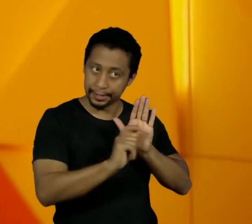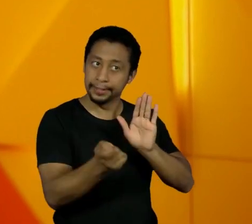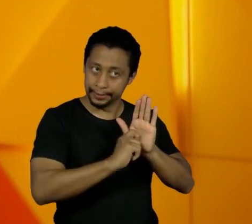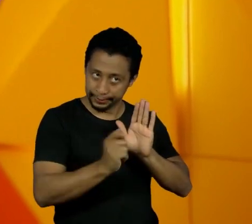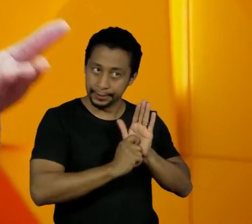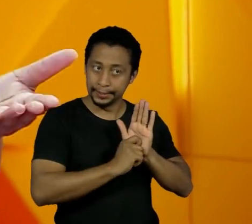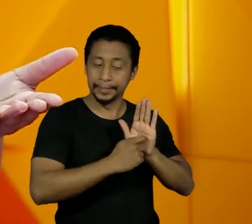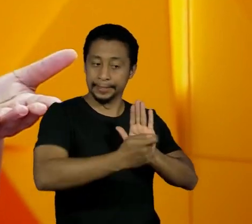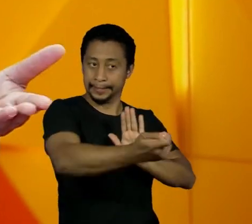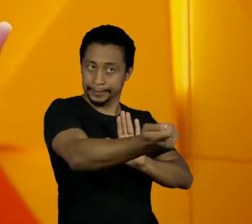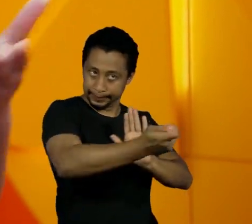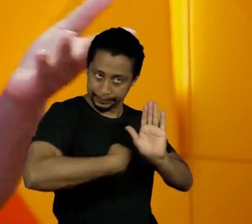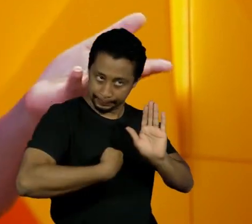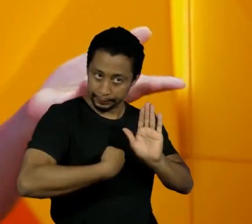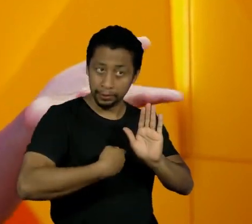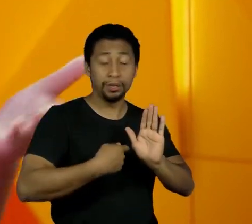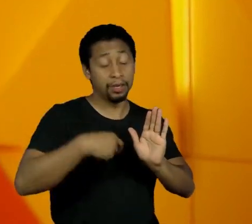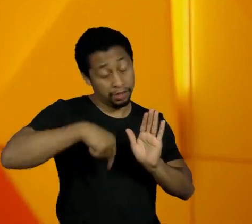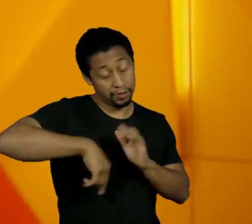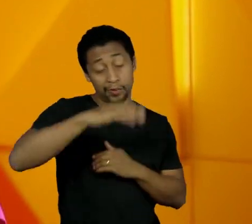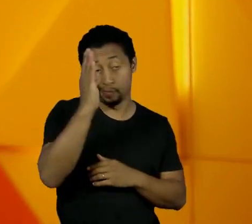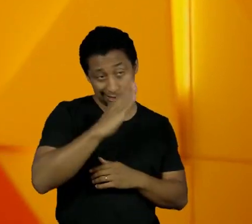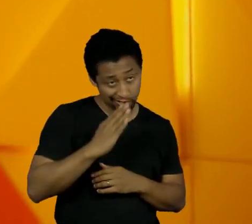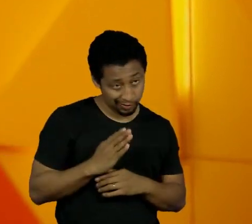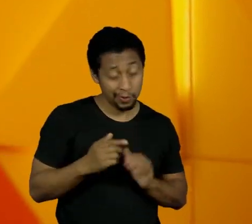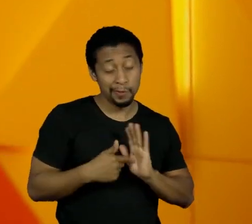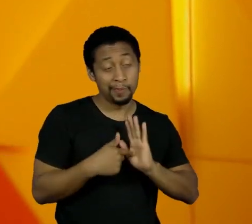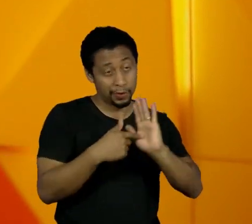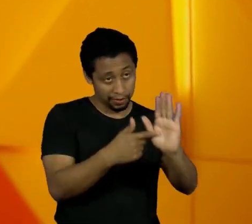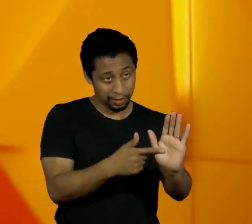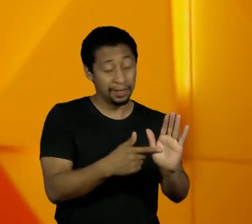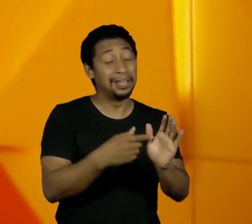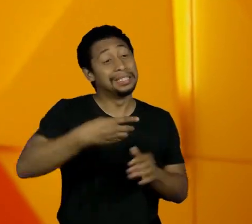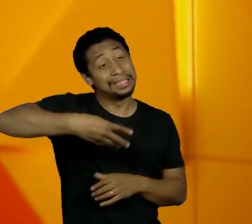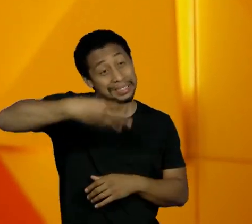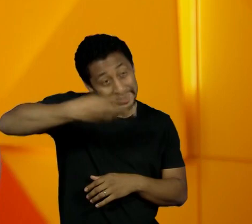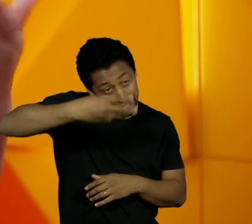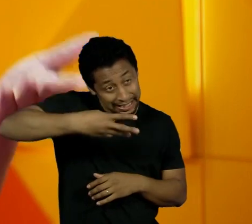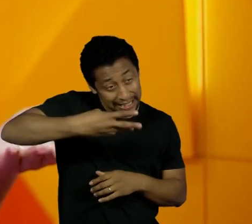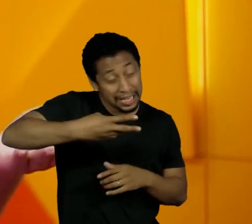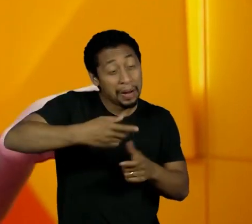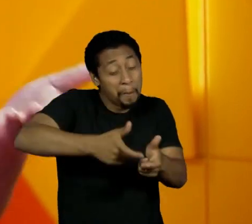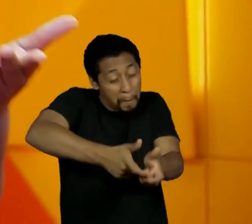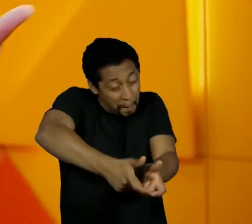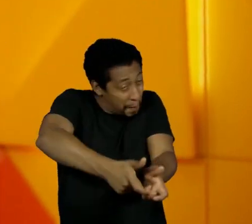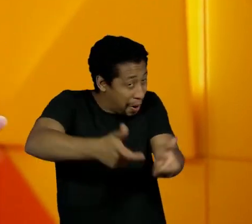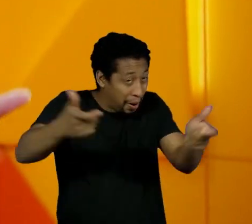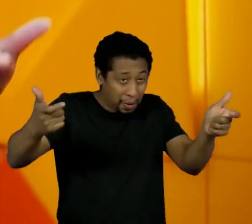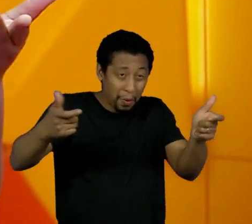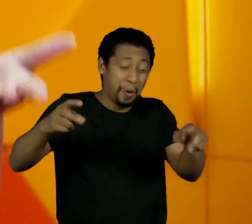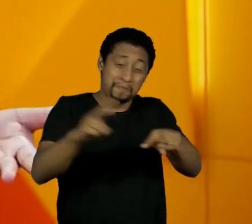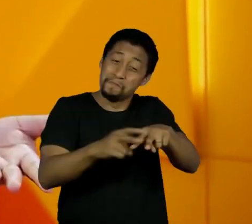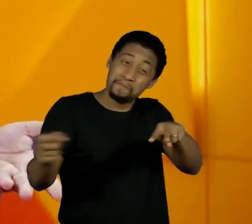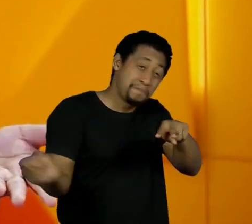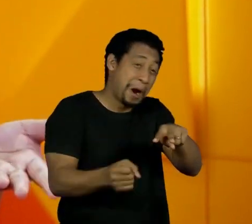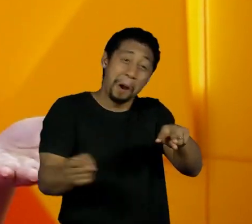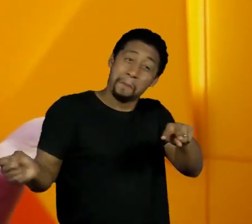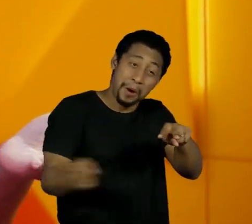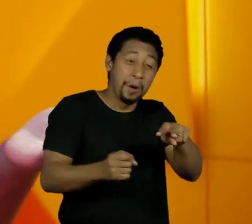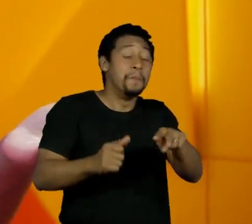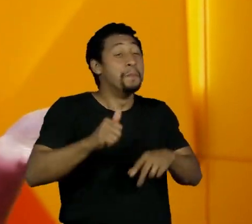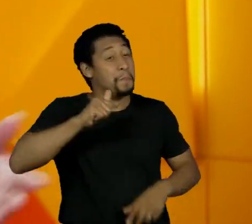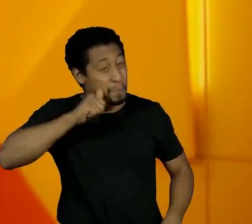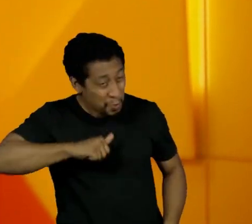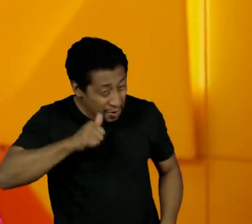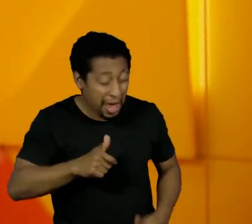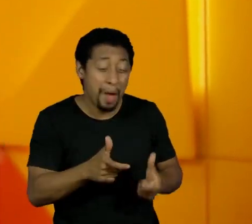promulgada, o Brasil passa a ser a terceira maior população carcerária do mundo e o número de mulheres presas atrás das